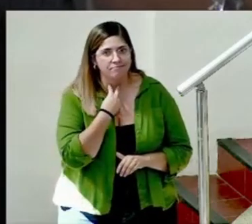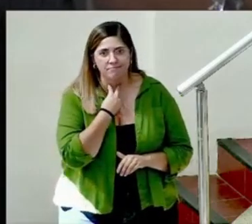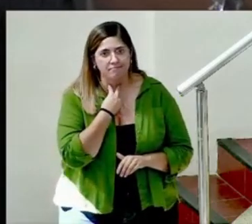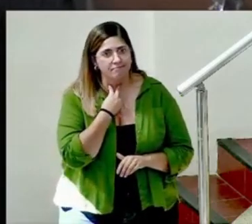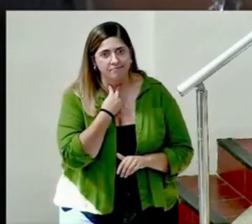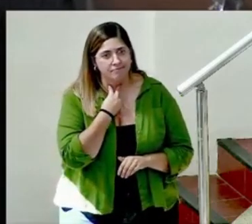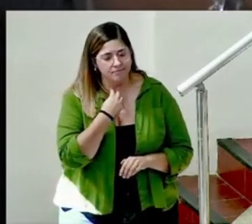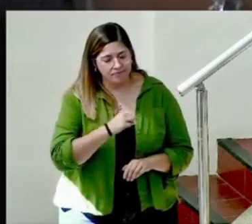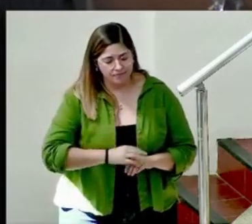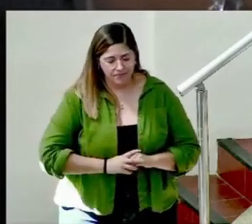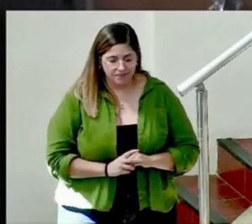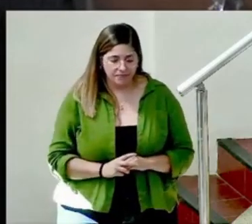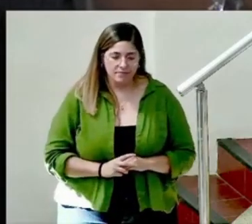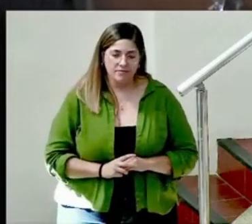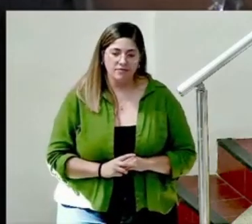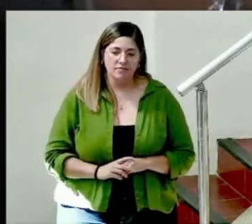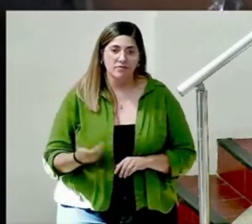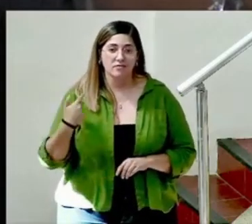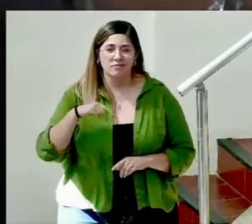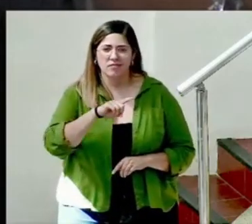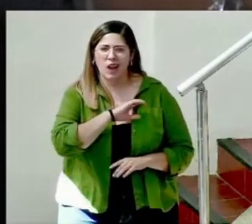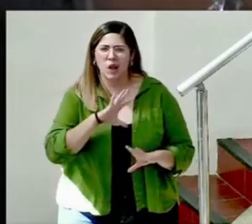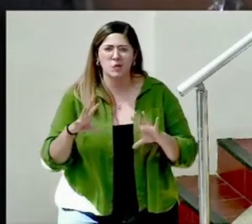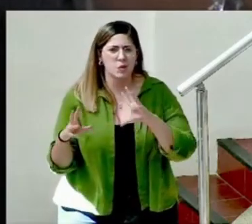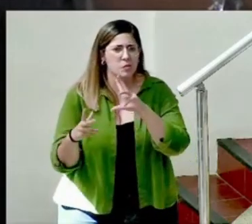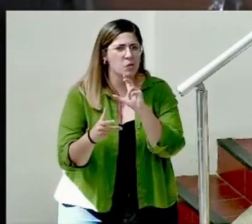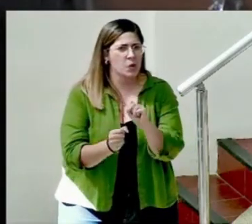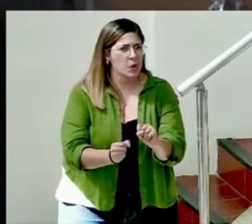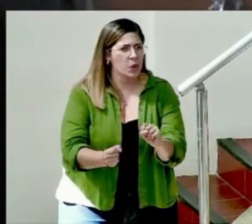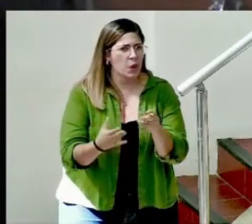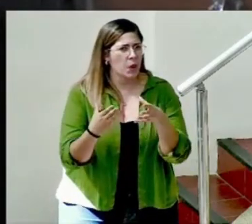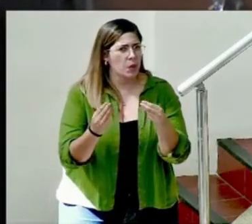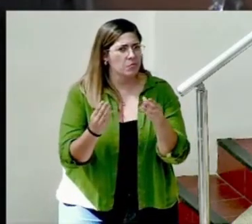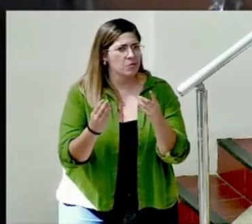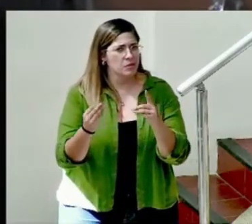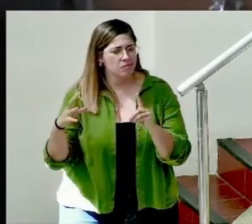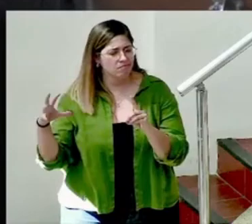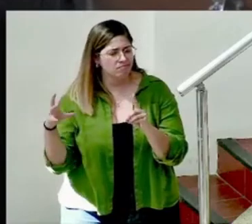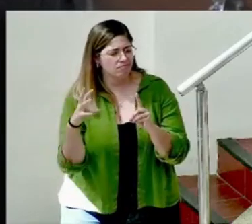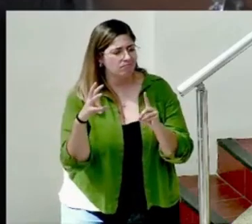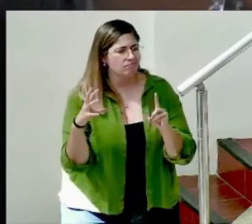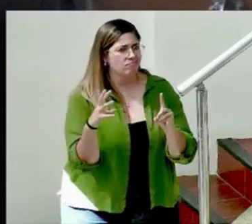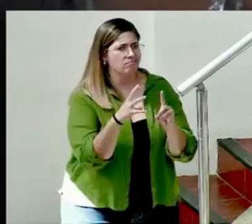Neste mundo, queridos, somos facilmente distraídos,